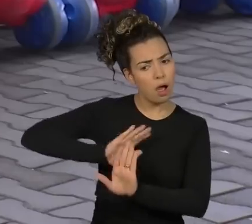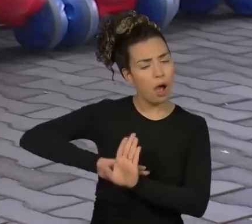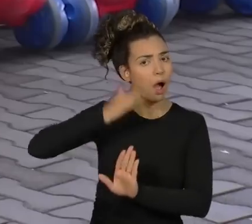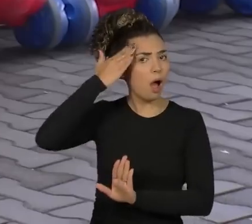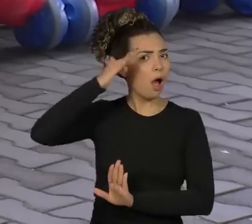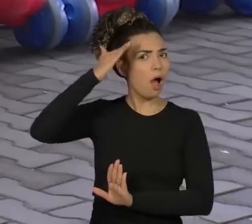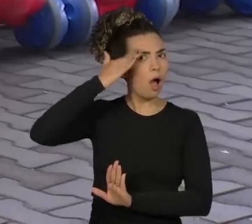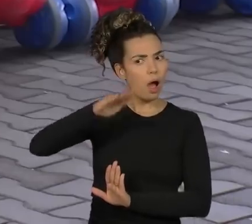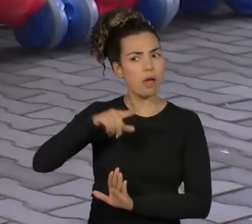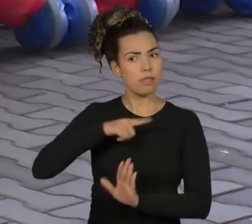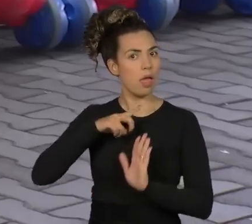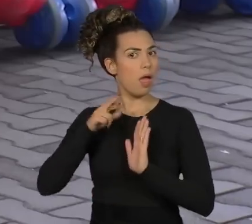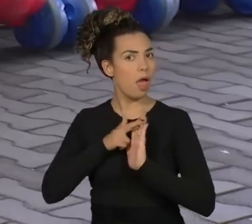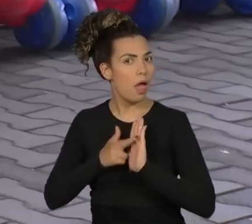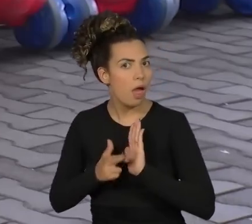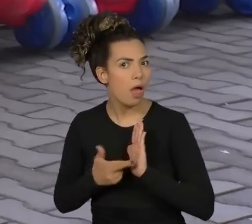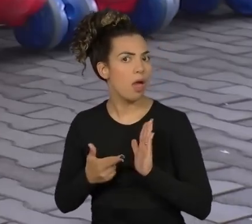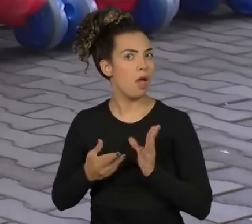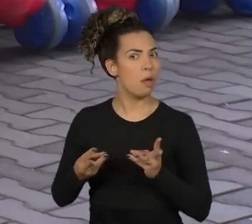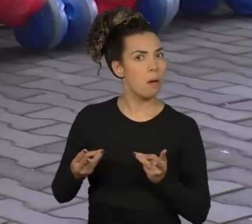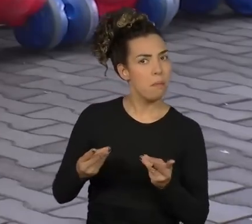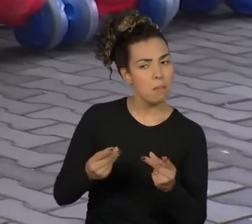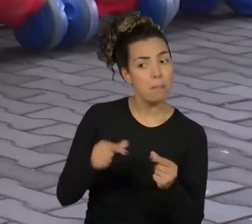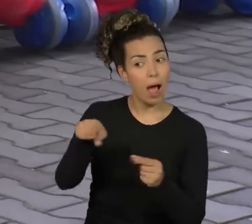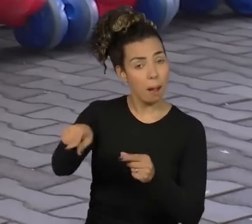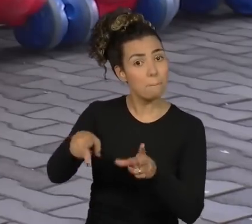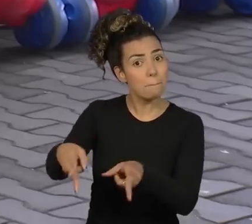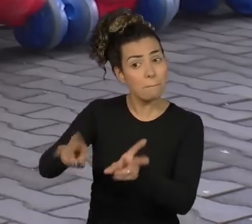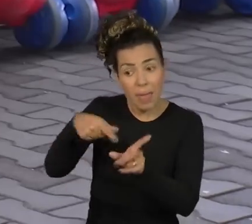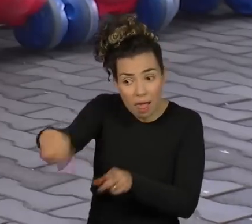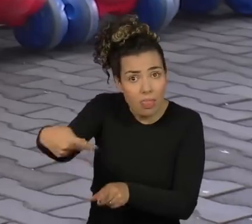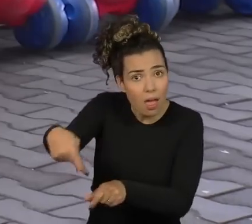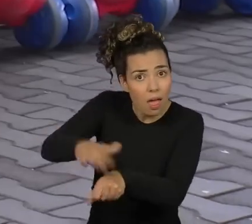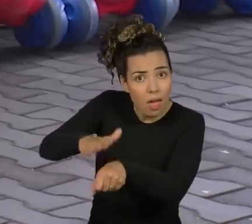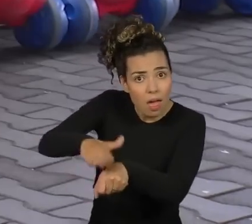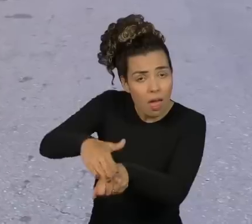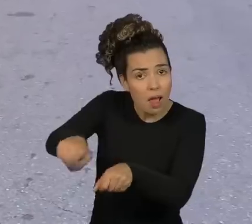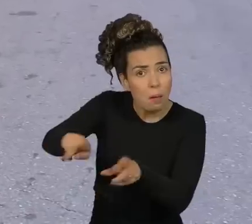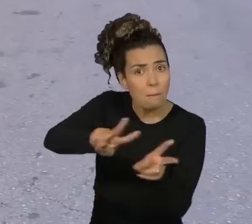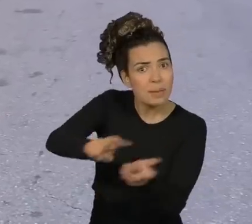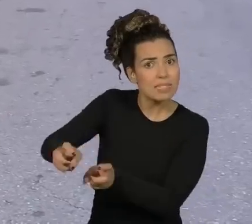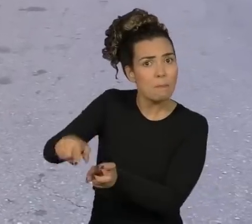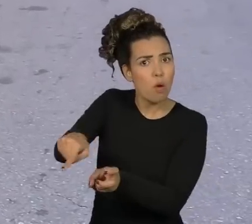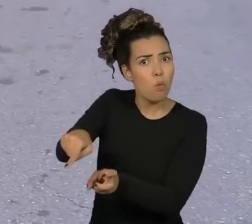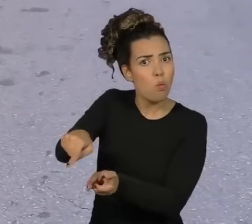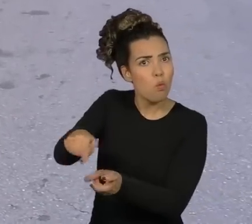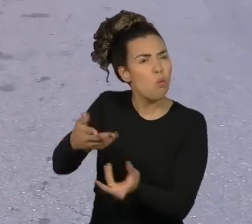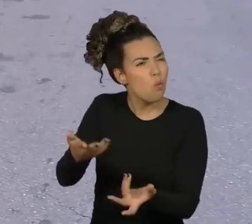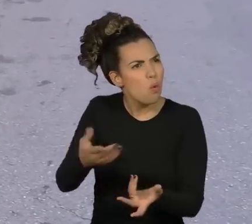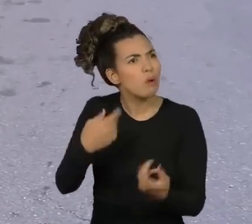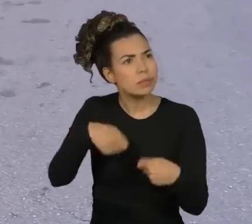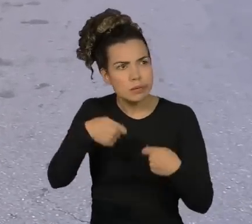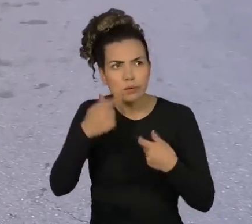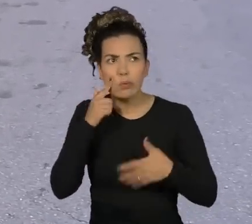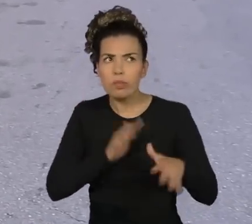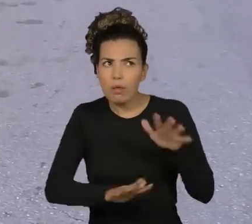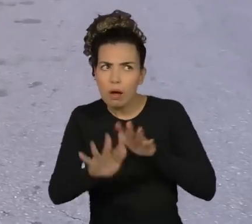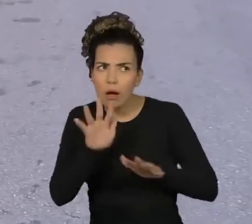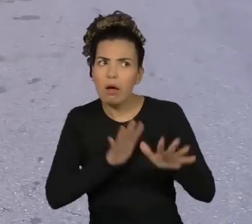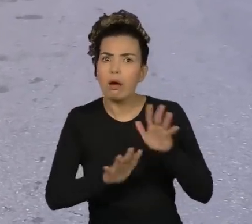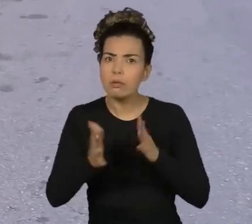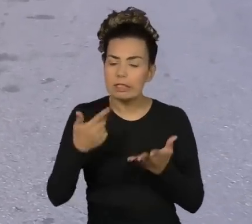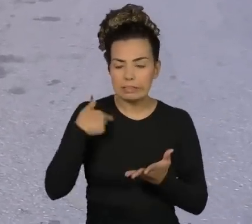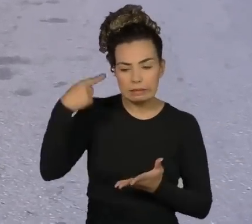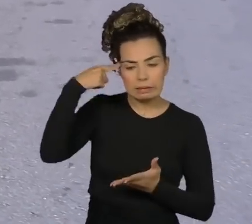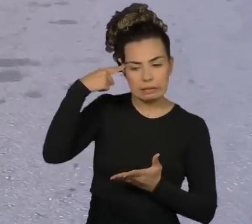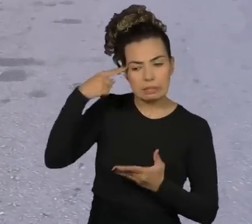das crianças, eu vi que eu podia trazer essa brincadeira de conhecer o trânsito, conhecer mais